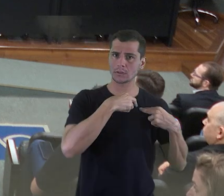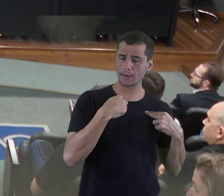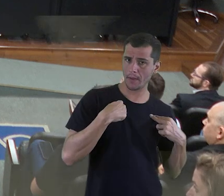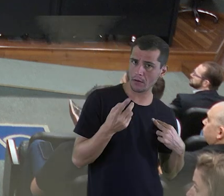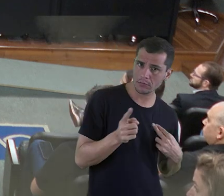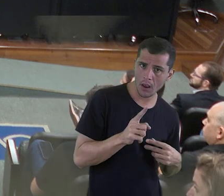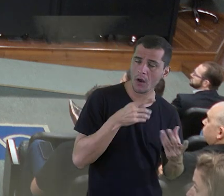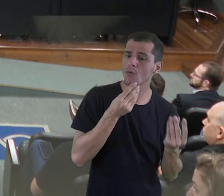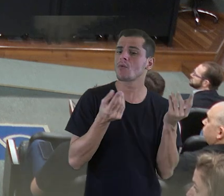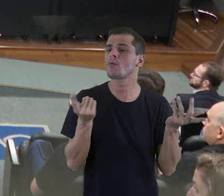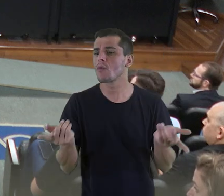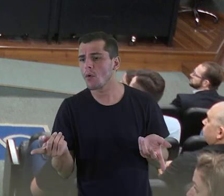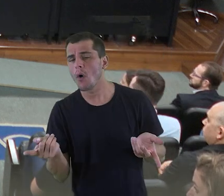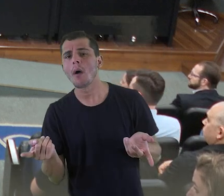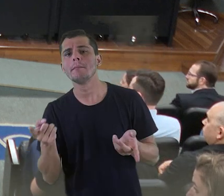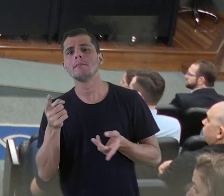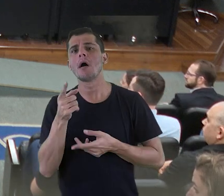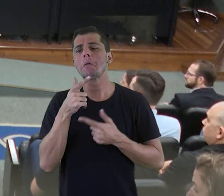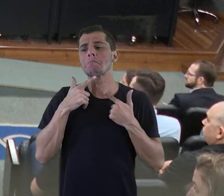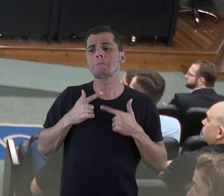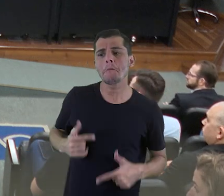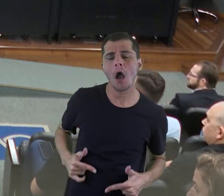absolvido entenderam?